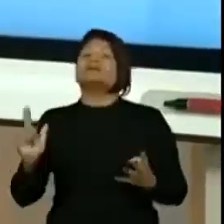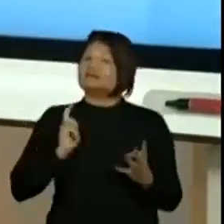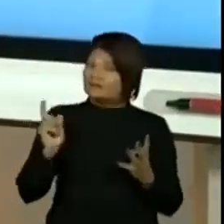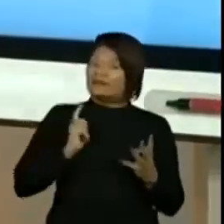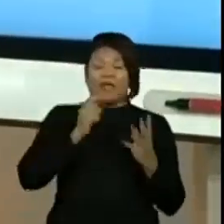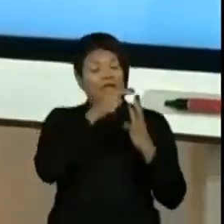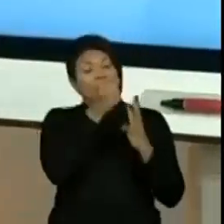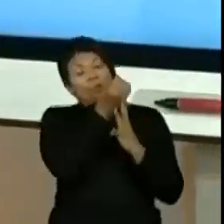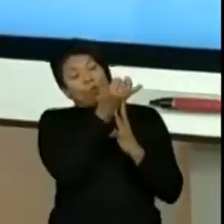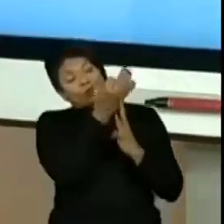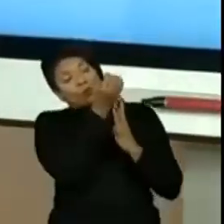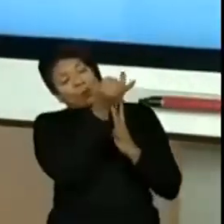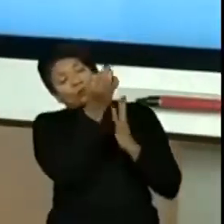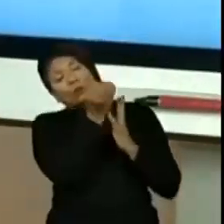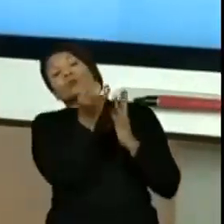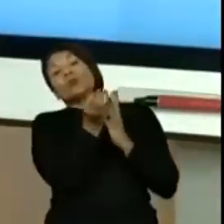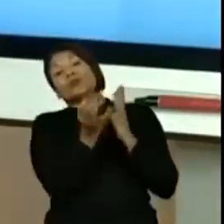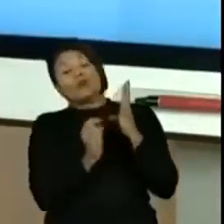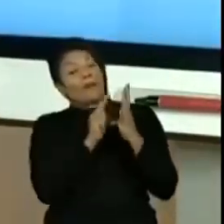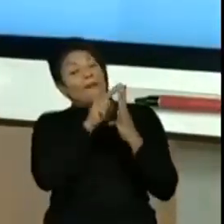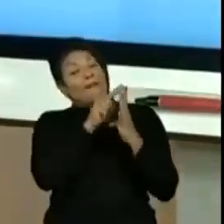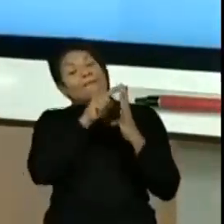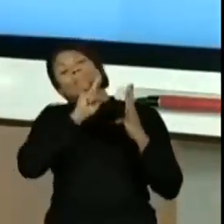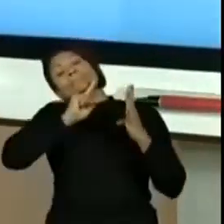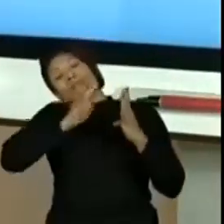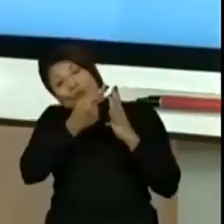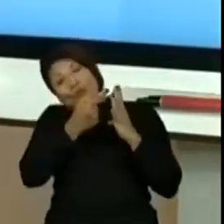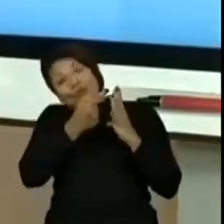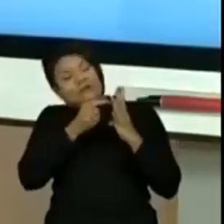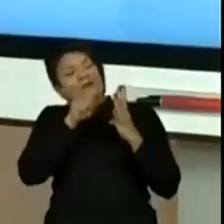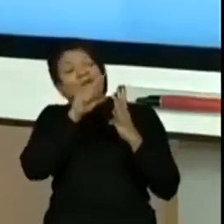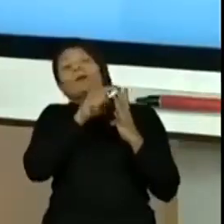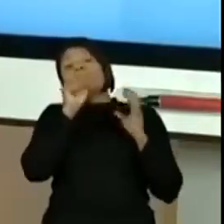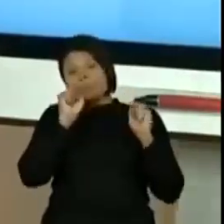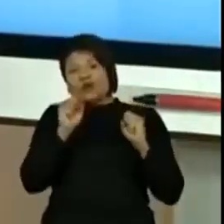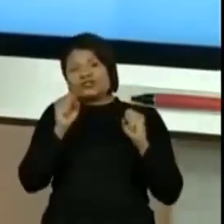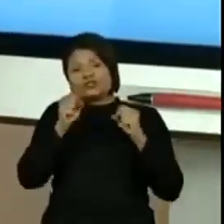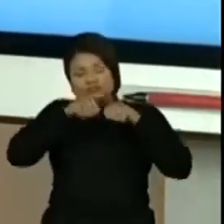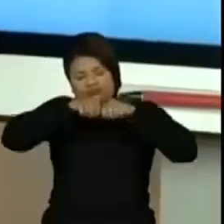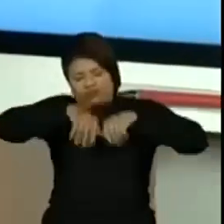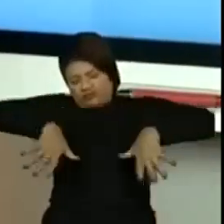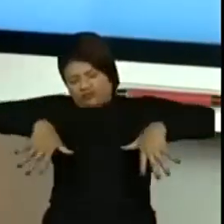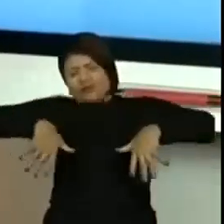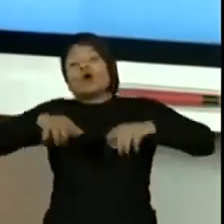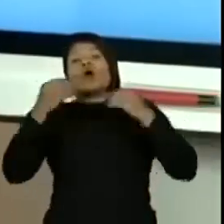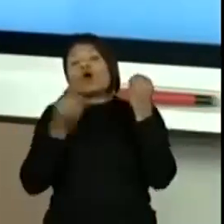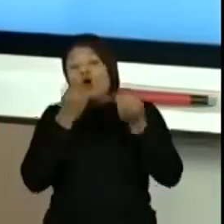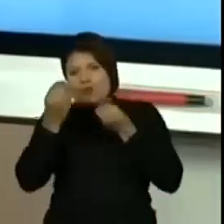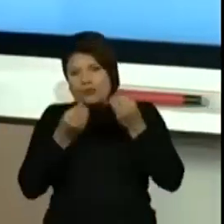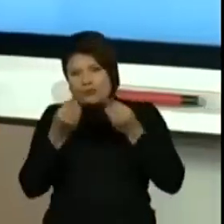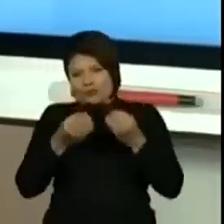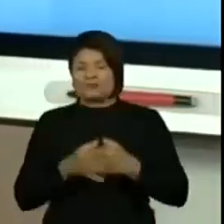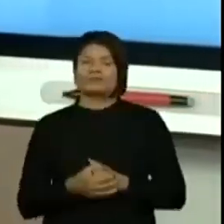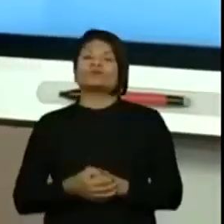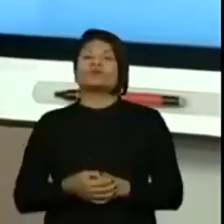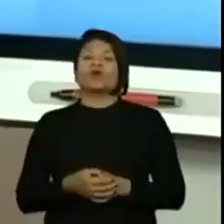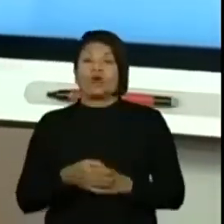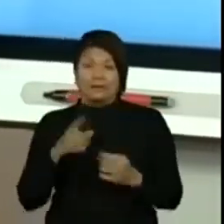uma quantidade. Exatamente, ele pode ser decomposto da seguinte maneira. Olha, eu não